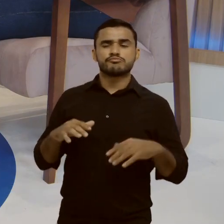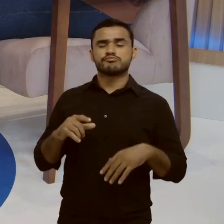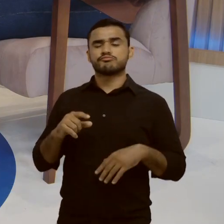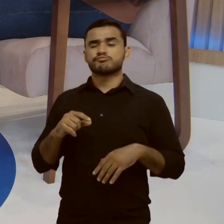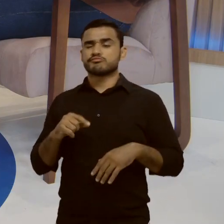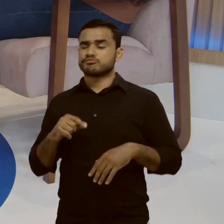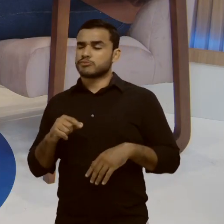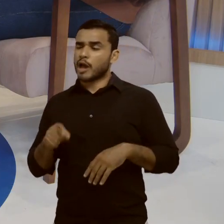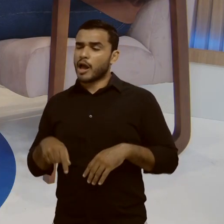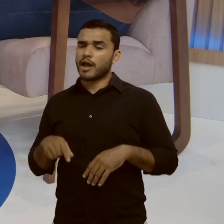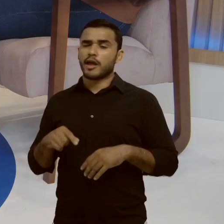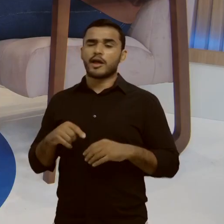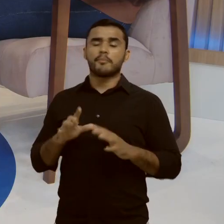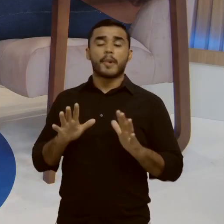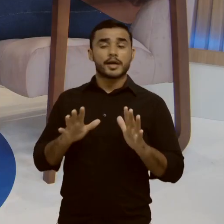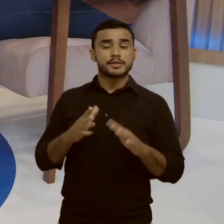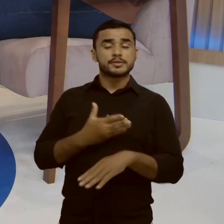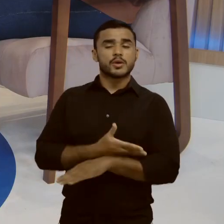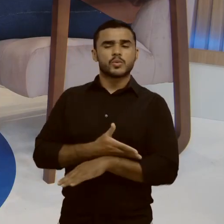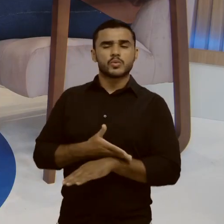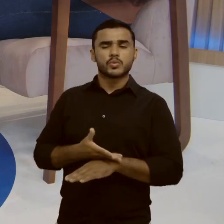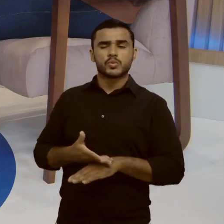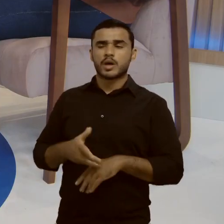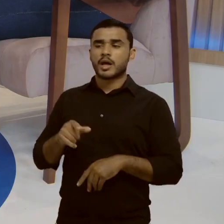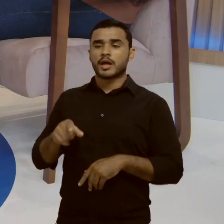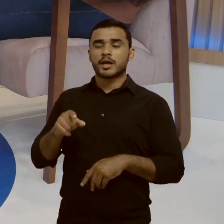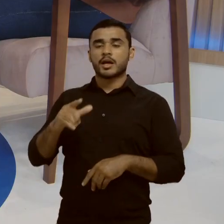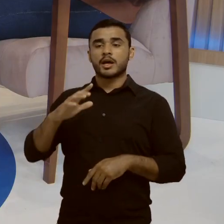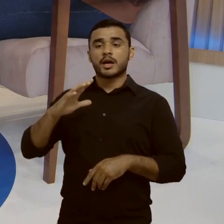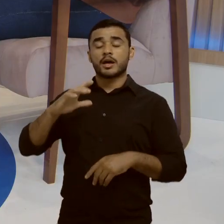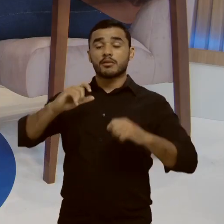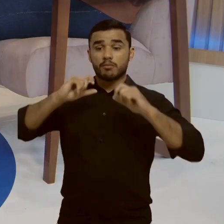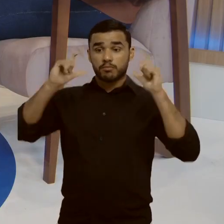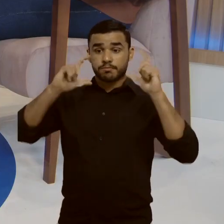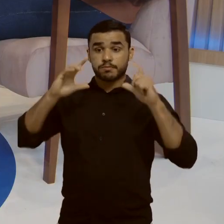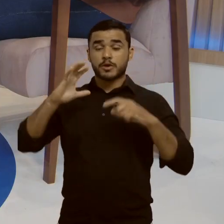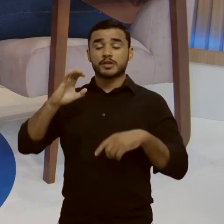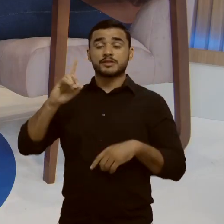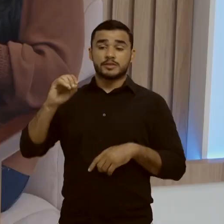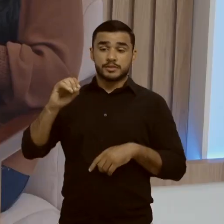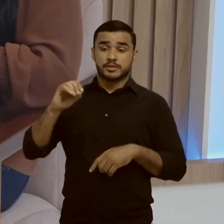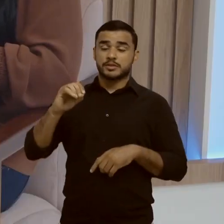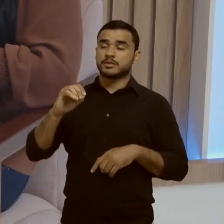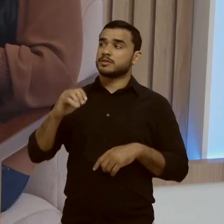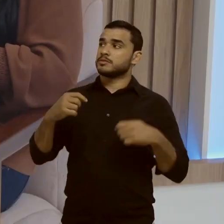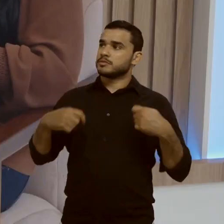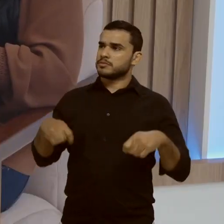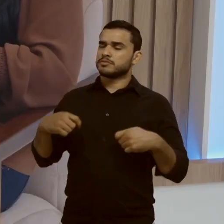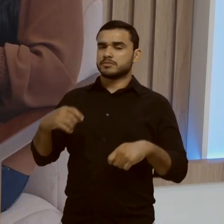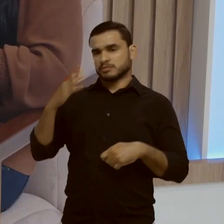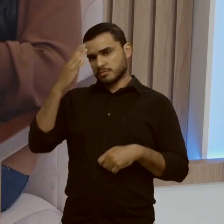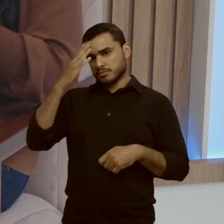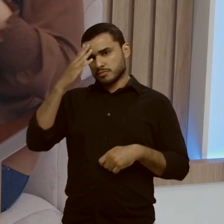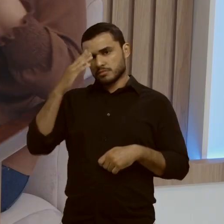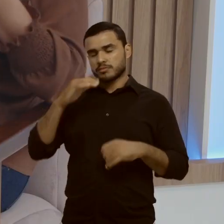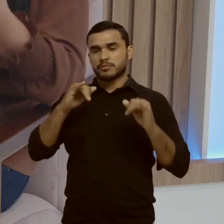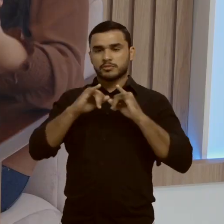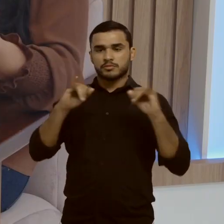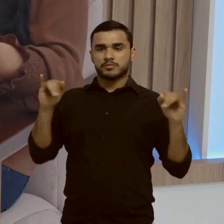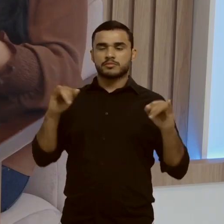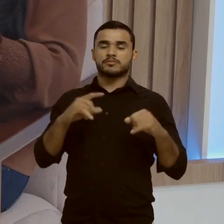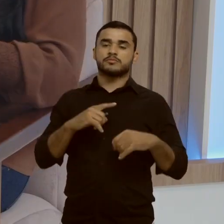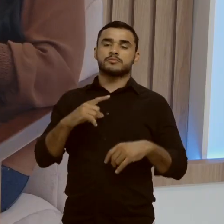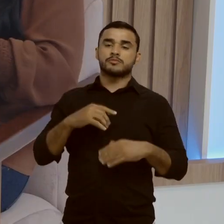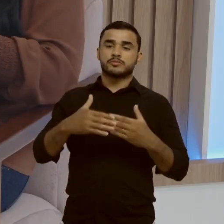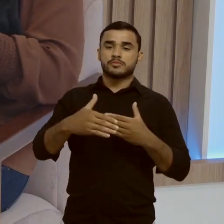cedo, para que não seja uma volta tão brusca para eles, né? Então, preparar ali a rotina, já ir avisando, falta